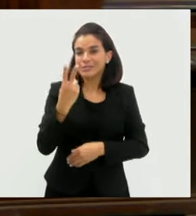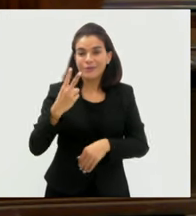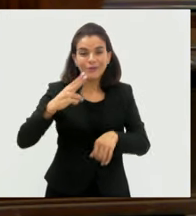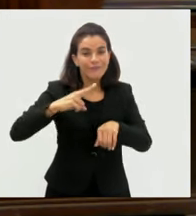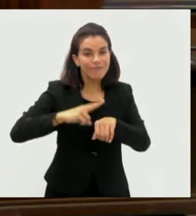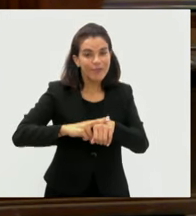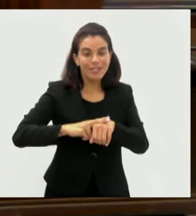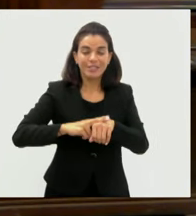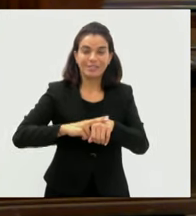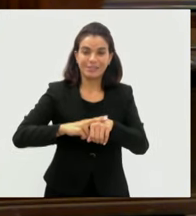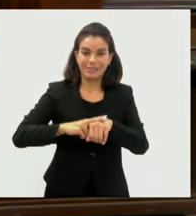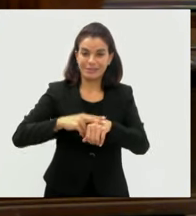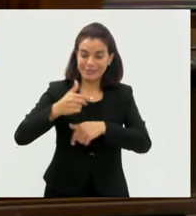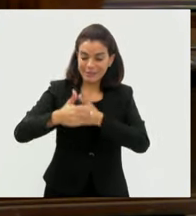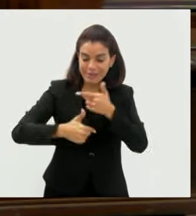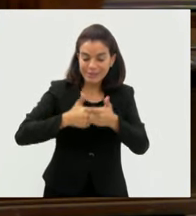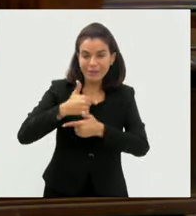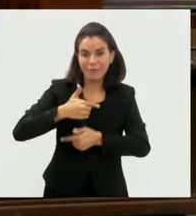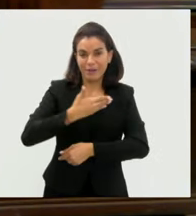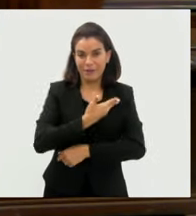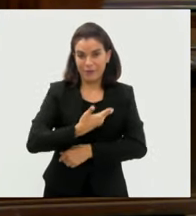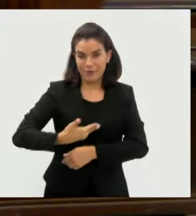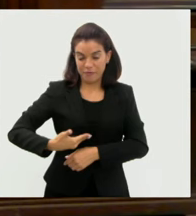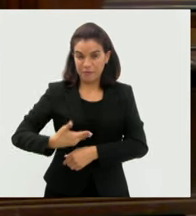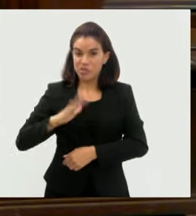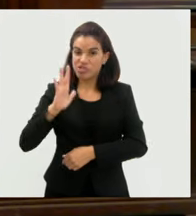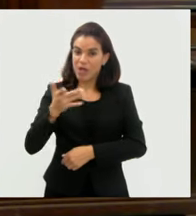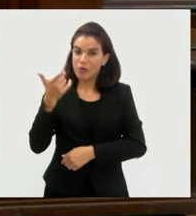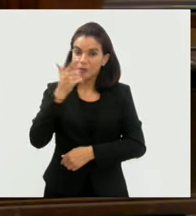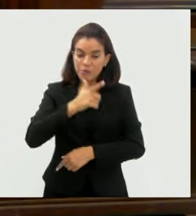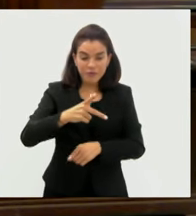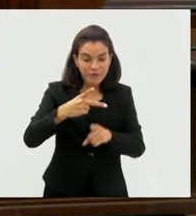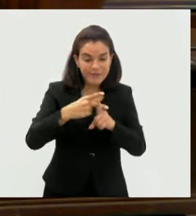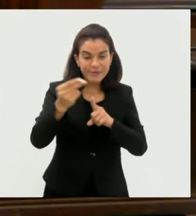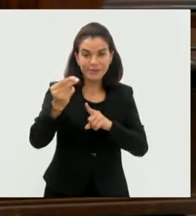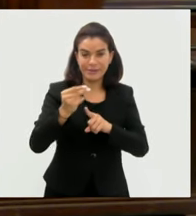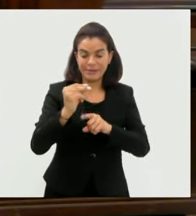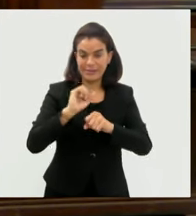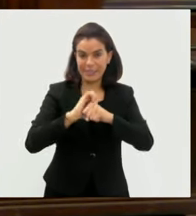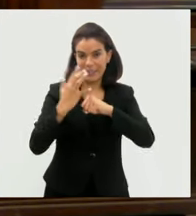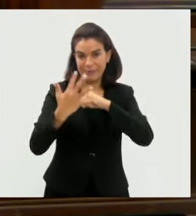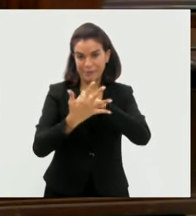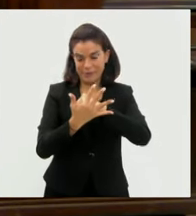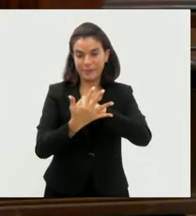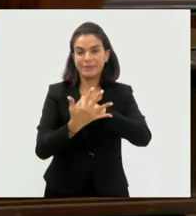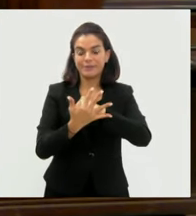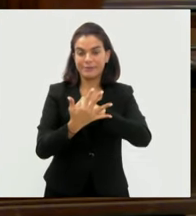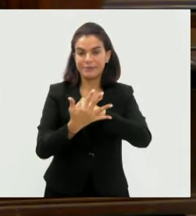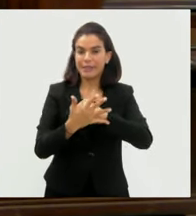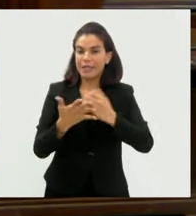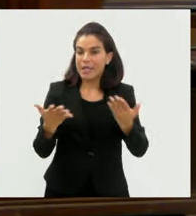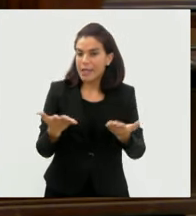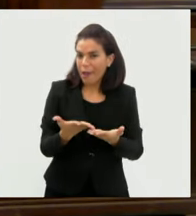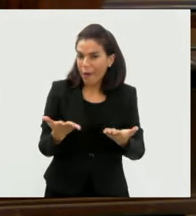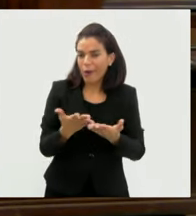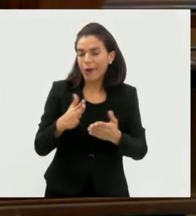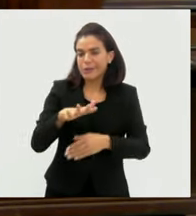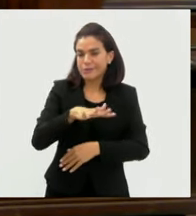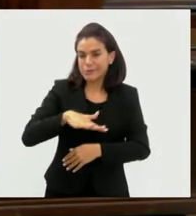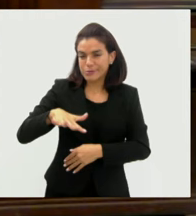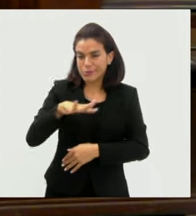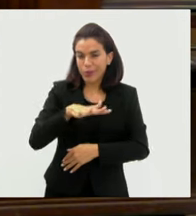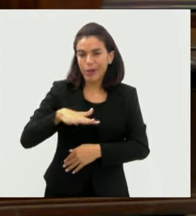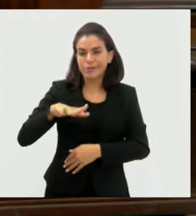luta, enfrentamos a pandemia da Covid, estamos aí agora enfrentando essa questão da dengue.